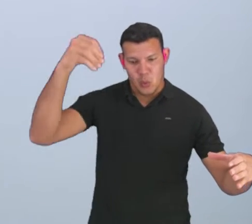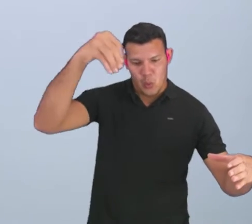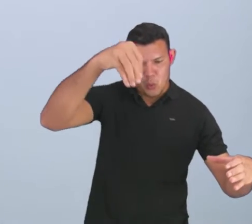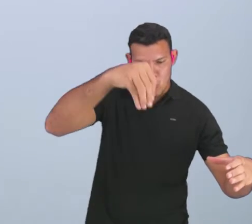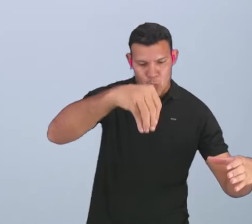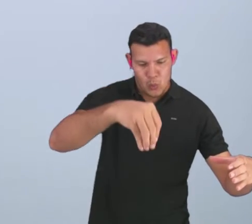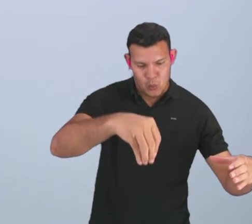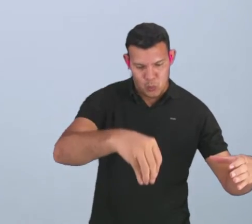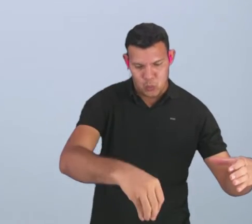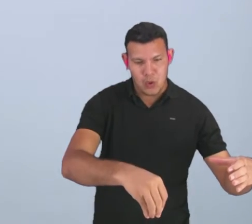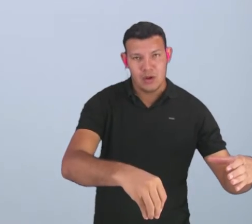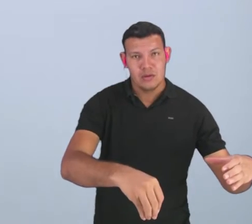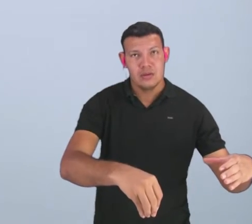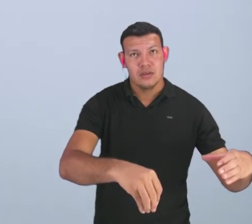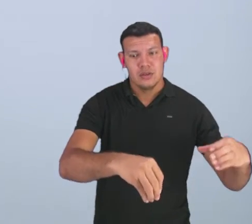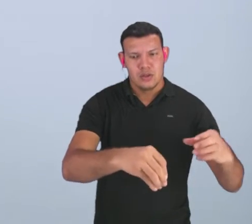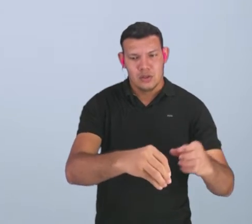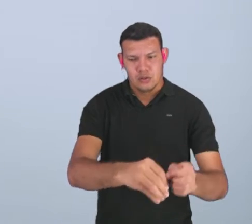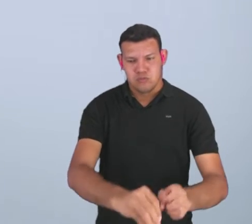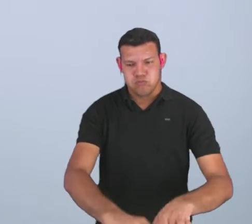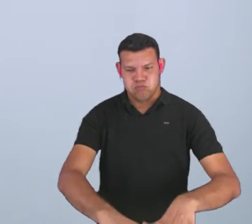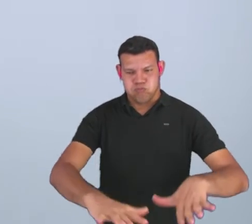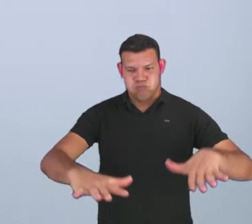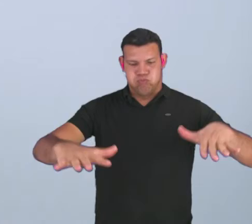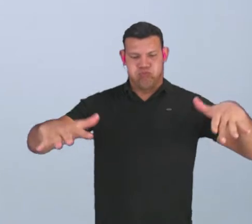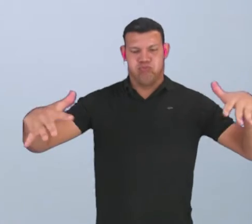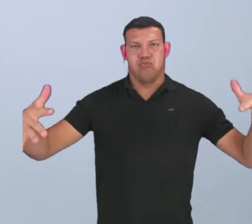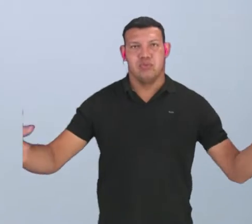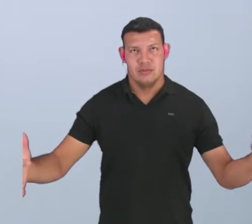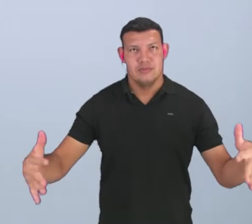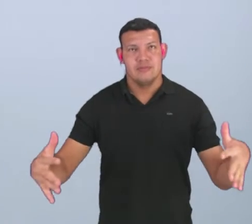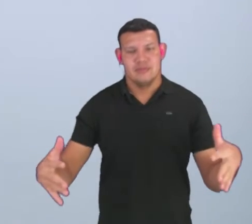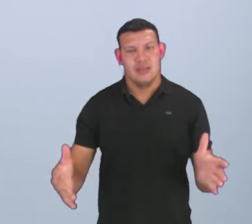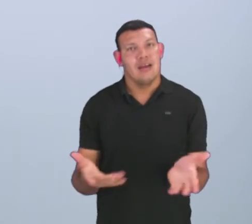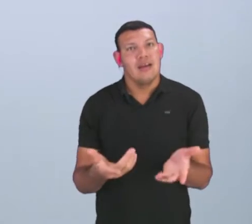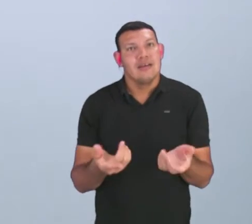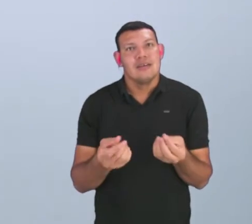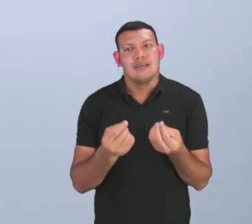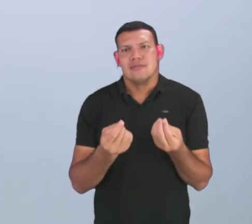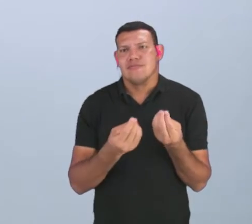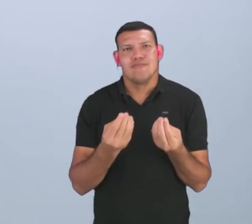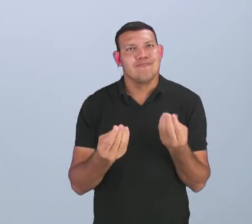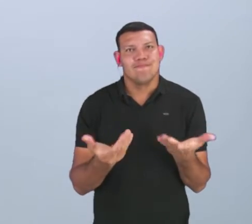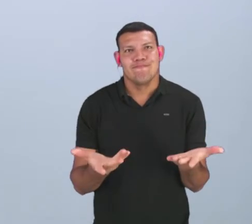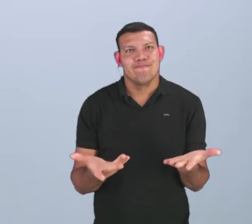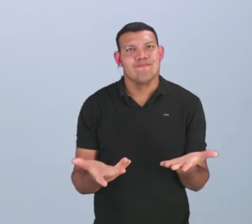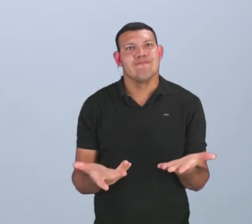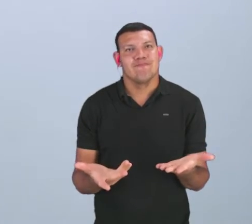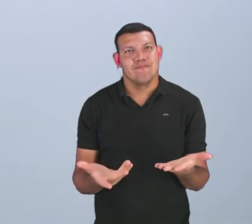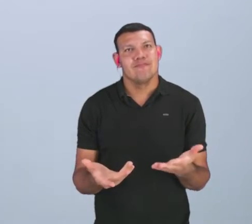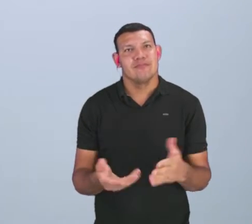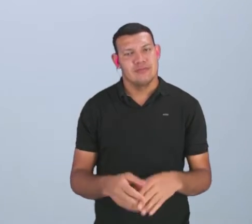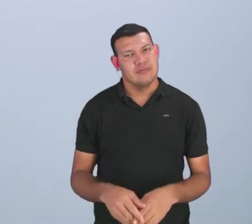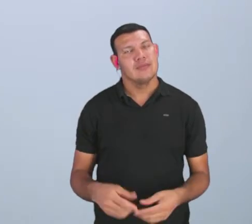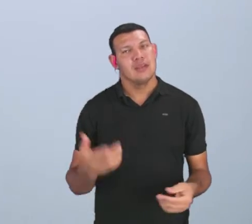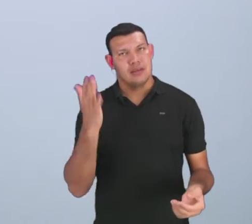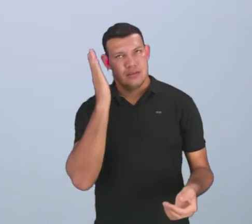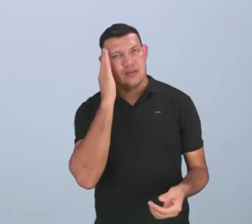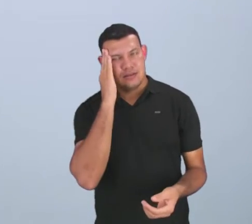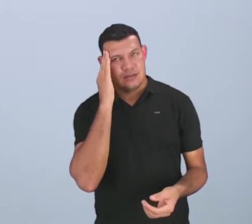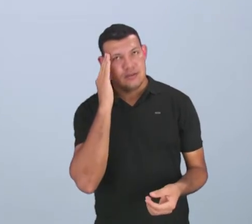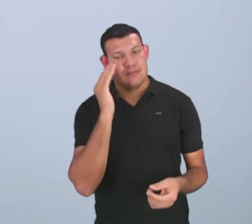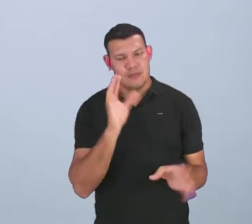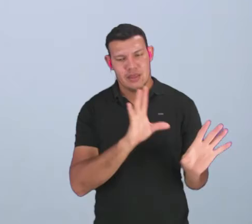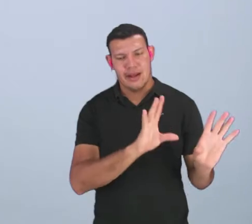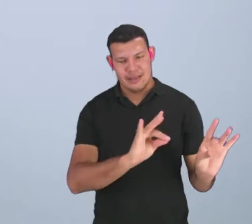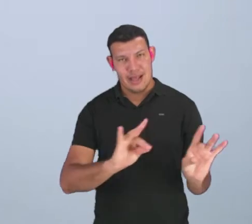líquido sendo ideal, claro que ele não vai ser comprimido, então não vai caber toda a massa ali e aí vai sair parte